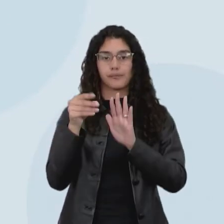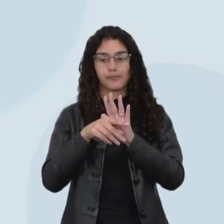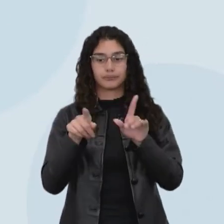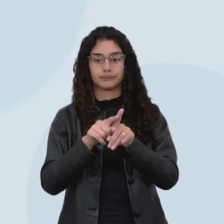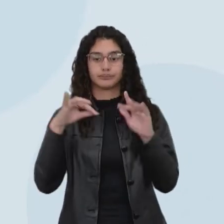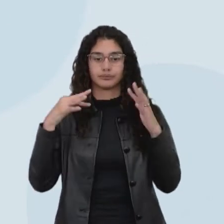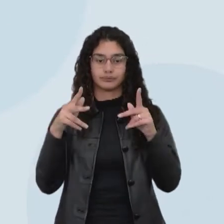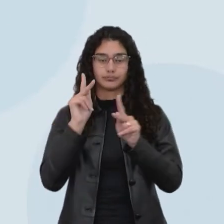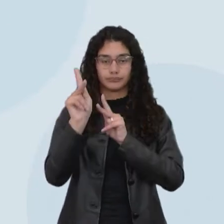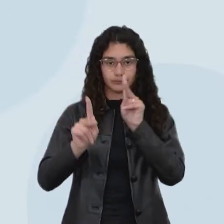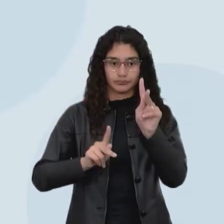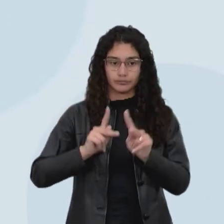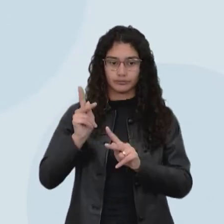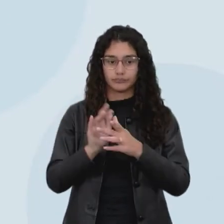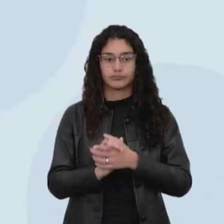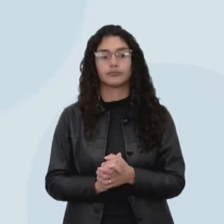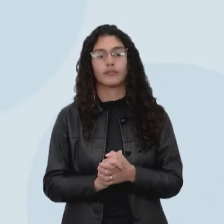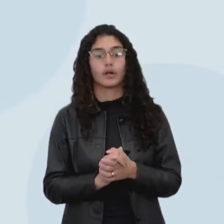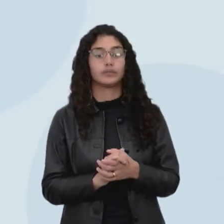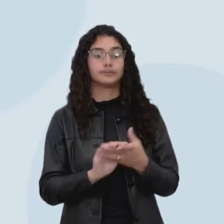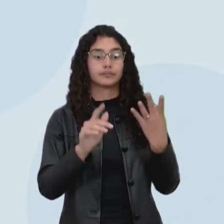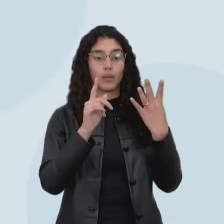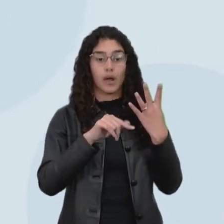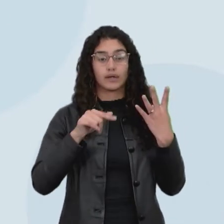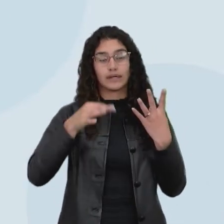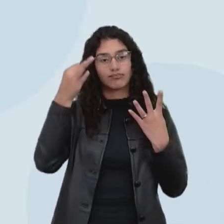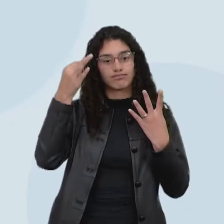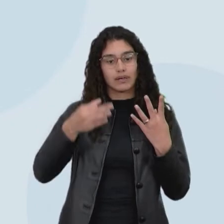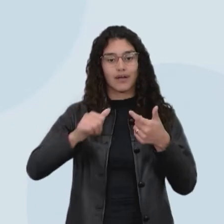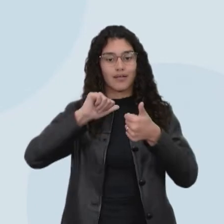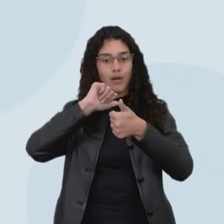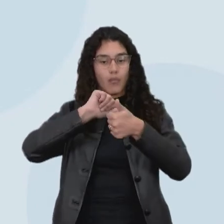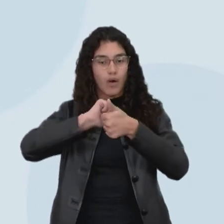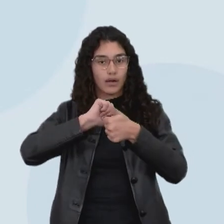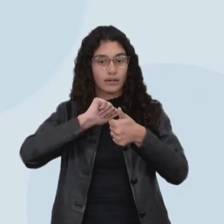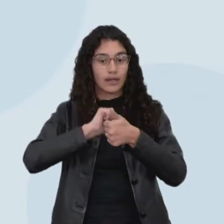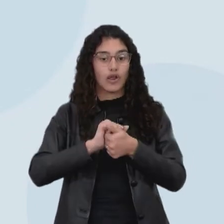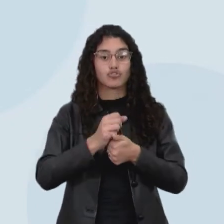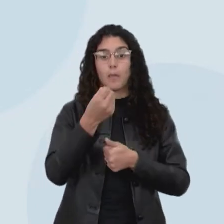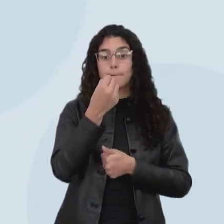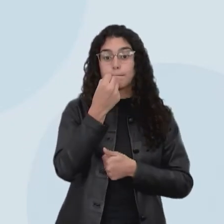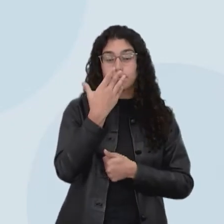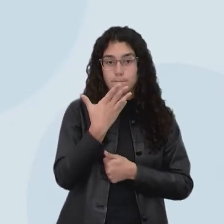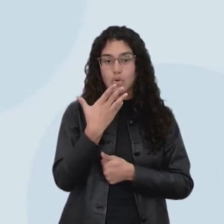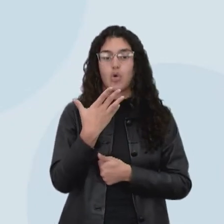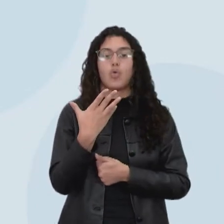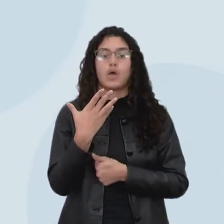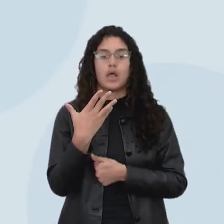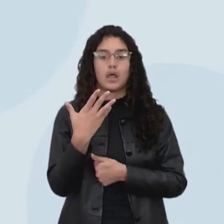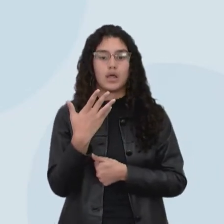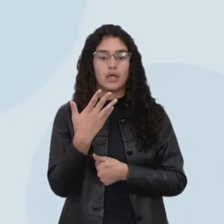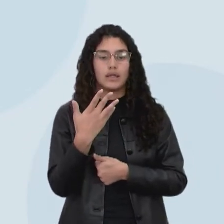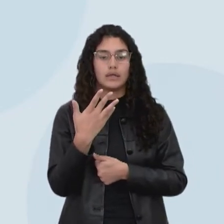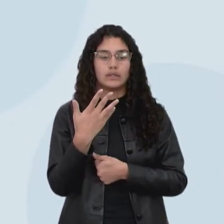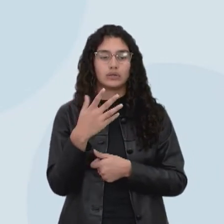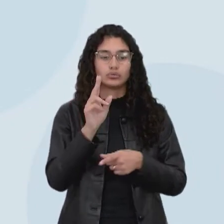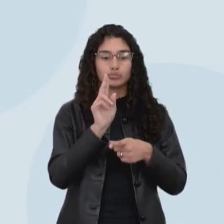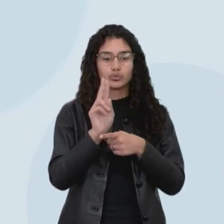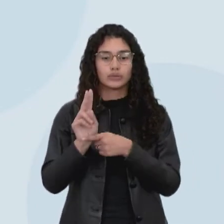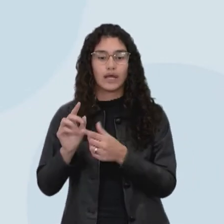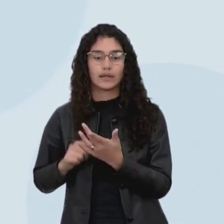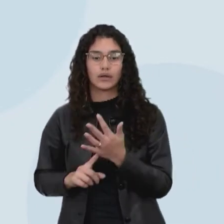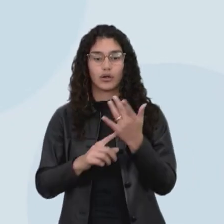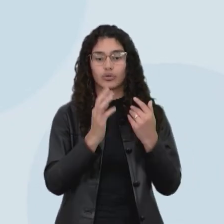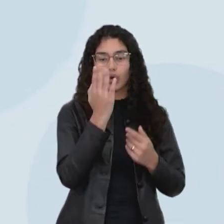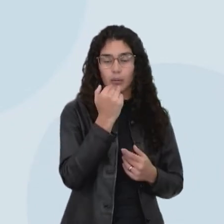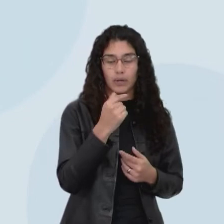toda a população. Aqui o 4 é a garantia da qualidade biológica, sanitária, nutricional e tecnológica dos